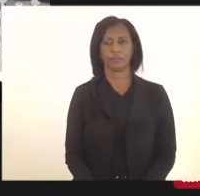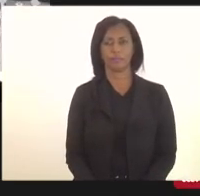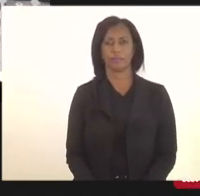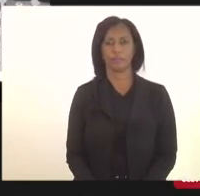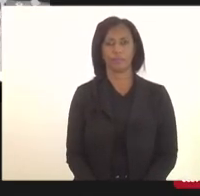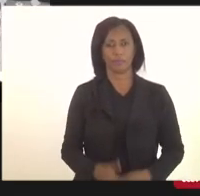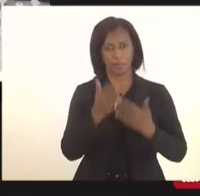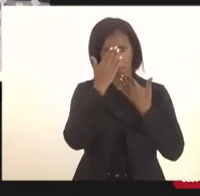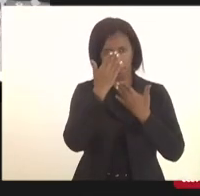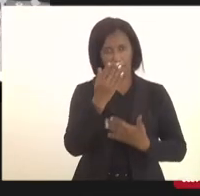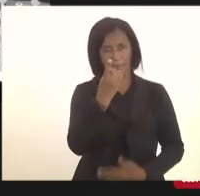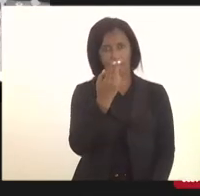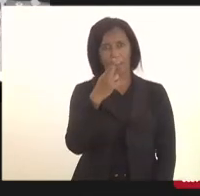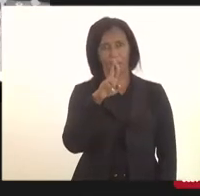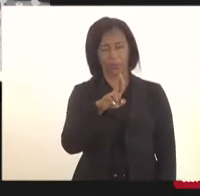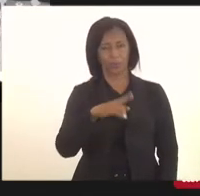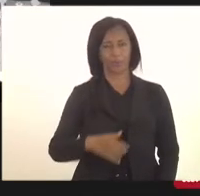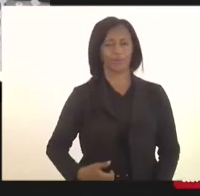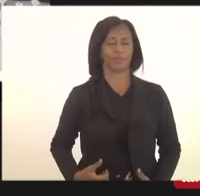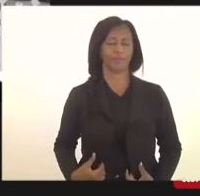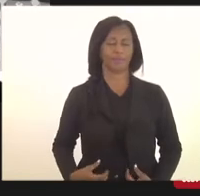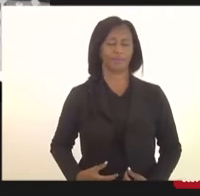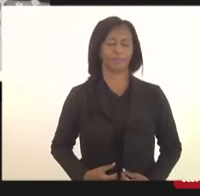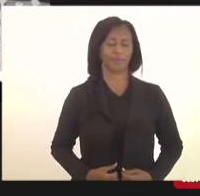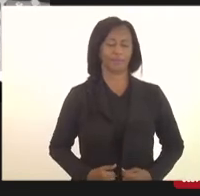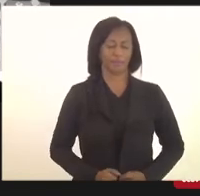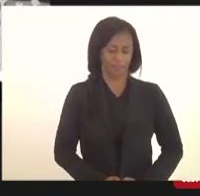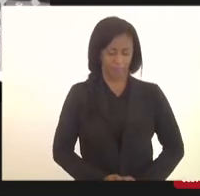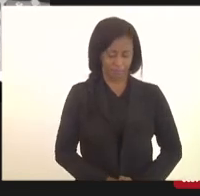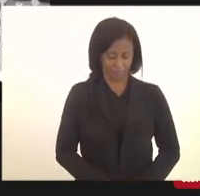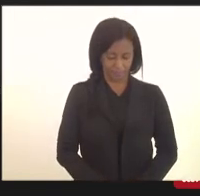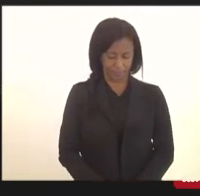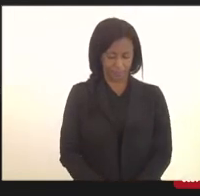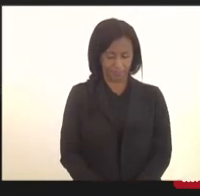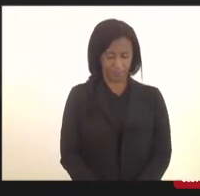Obrigado, doutor Mendes. Bom,